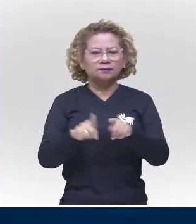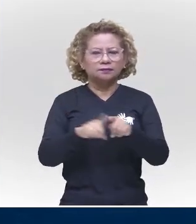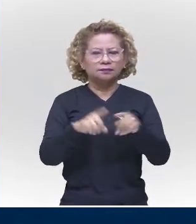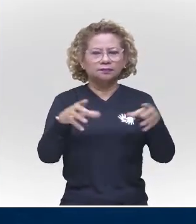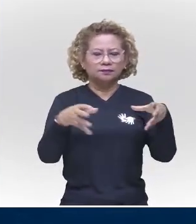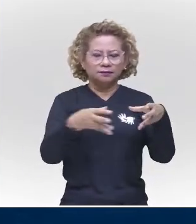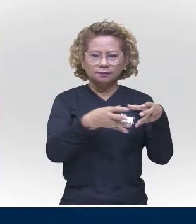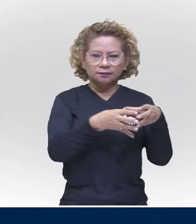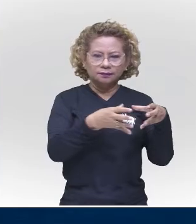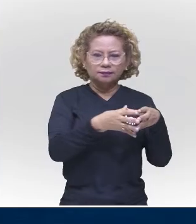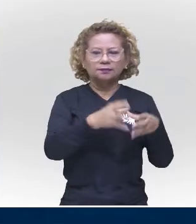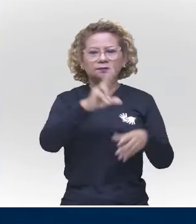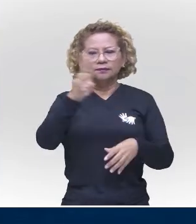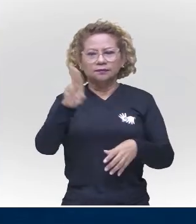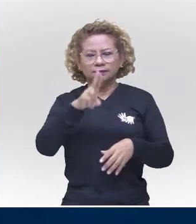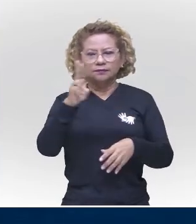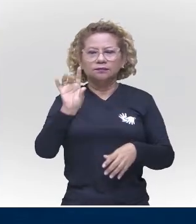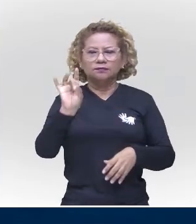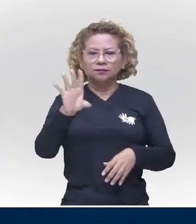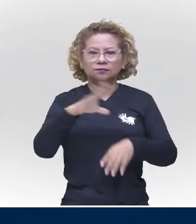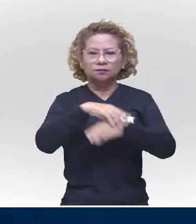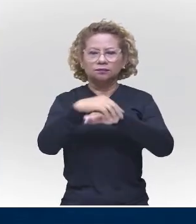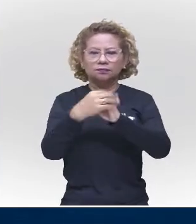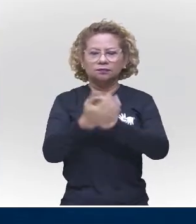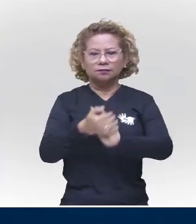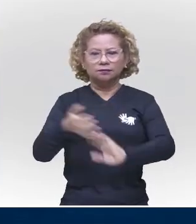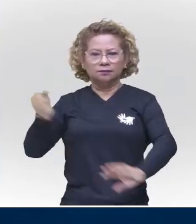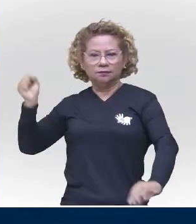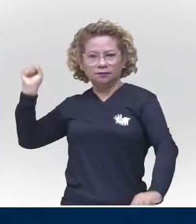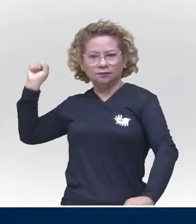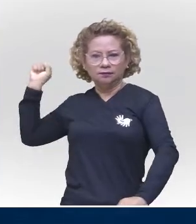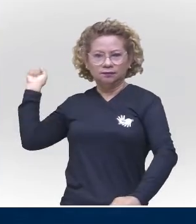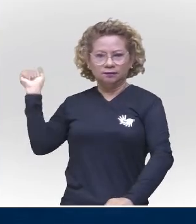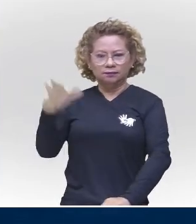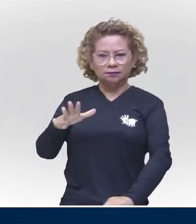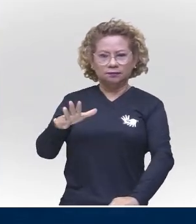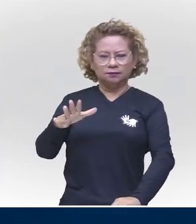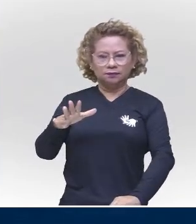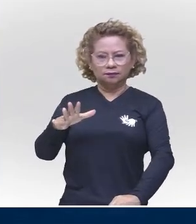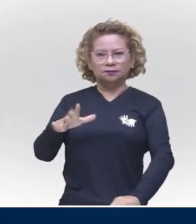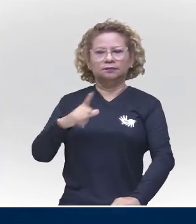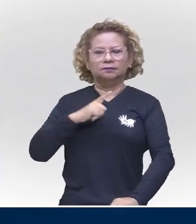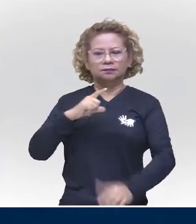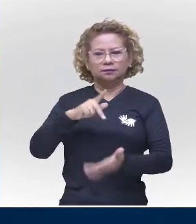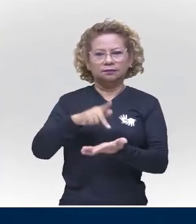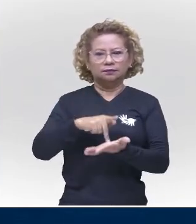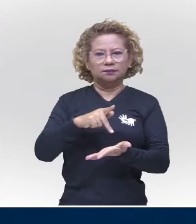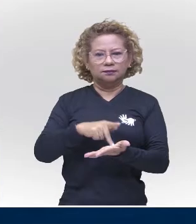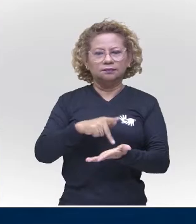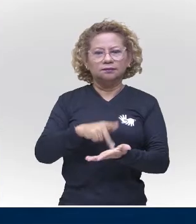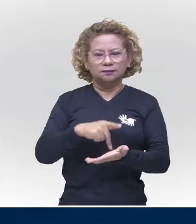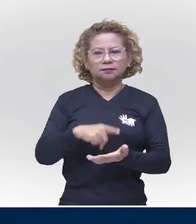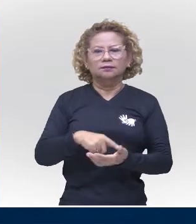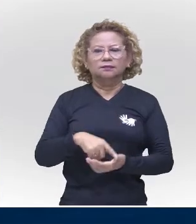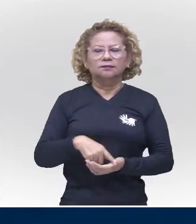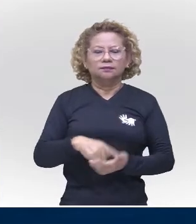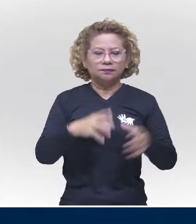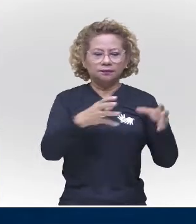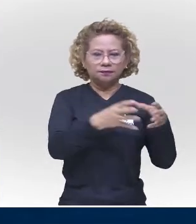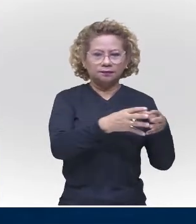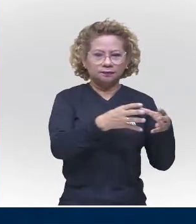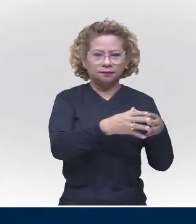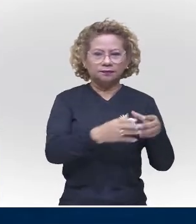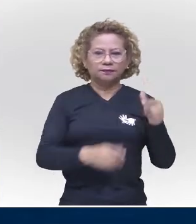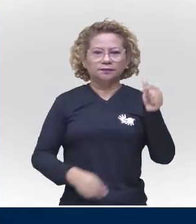se é utilizado o quê? As mãos para fazer aí a pontuação. Os times são compostos por